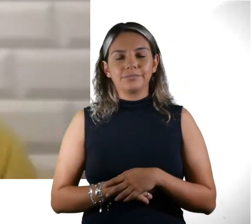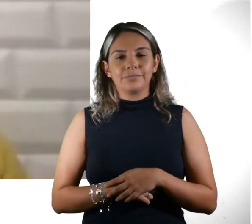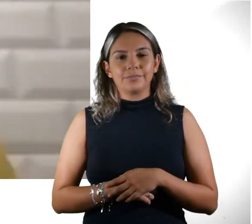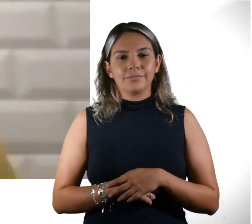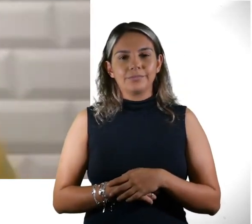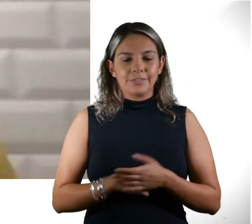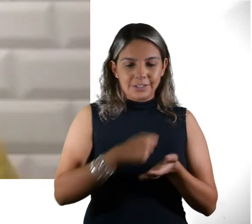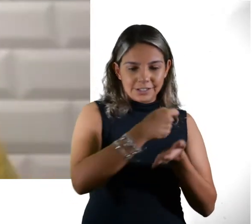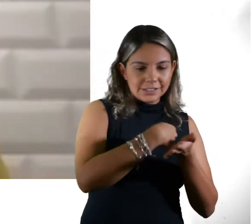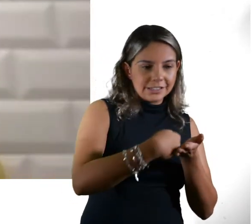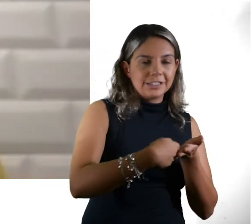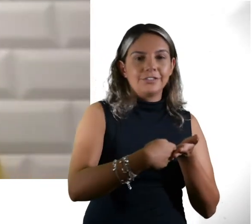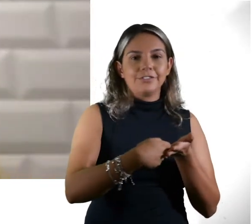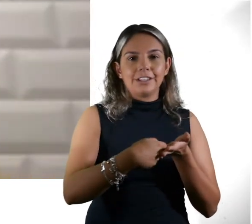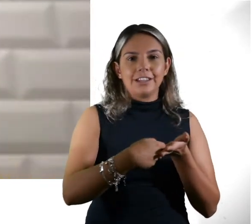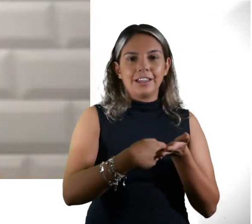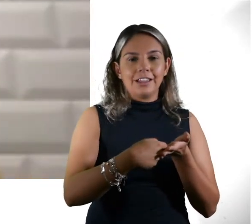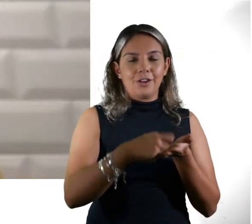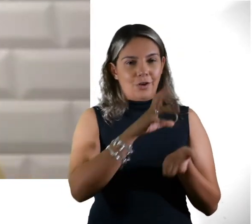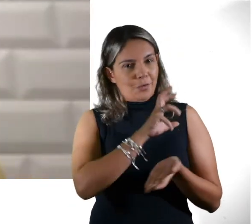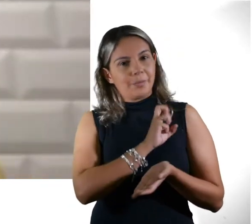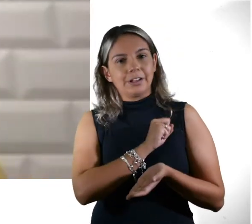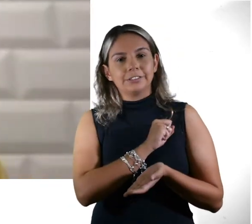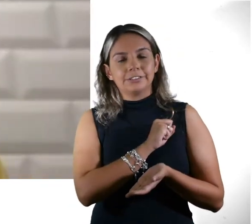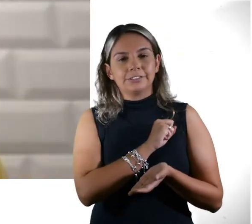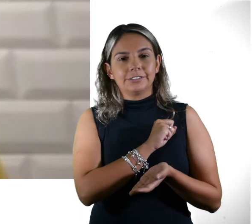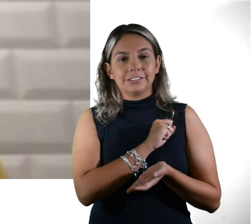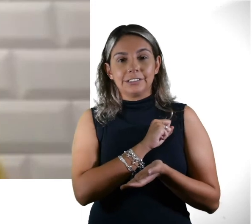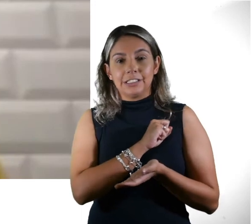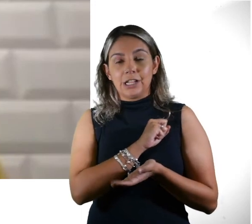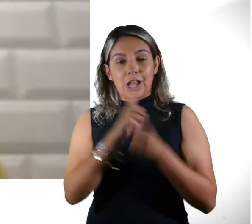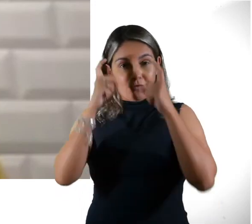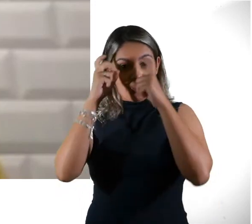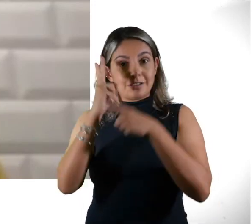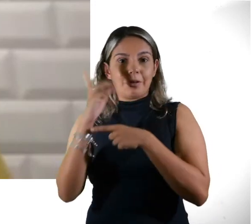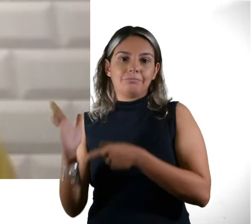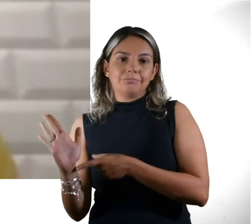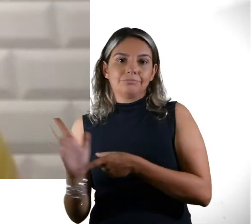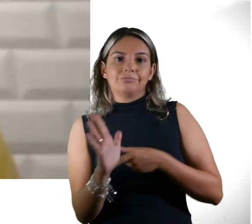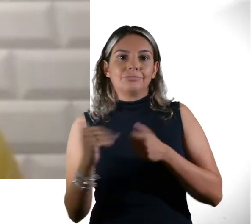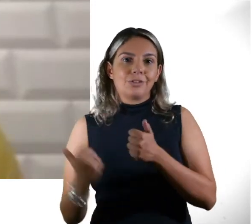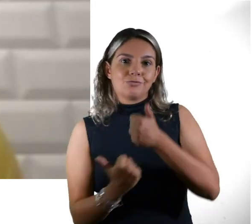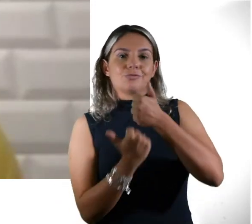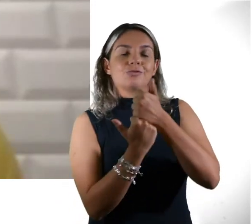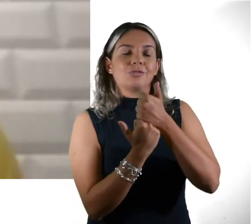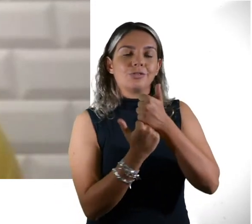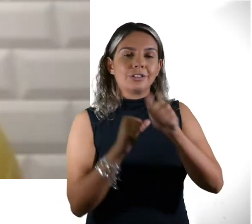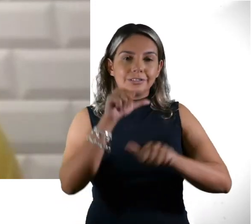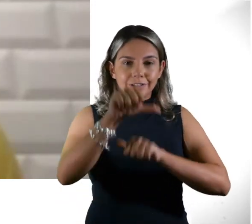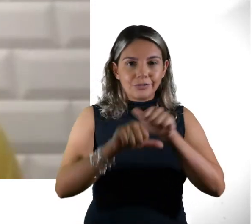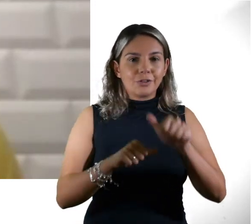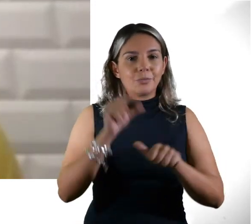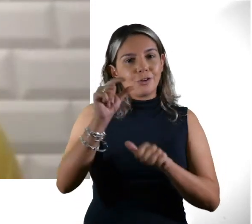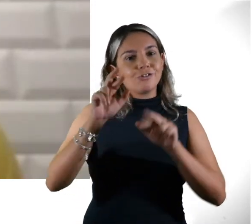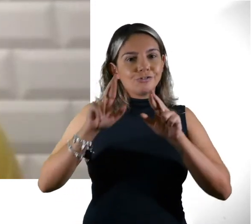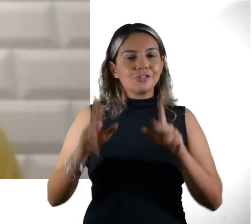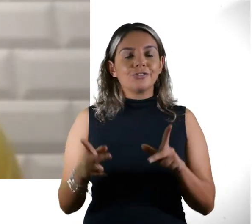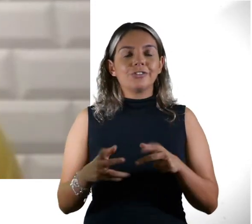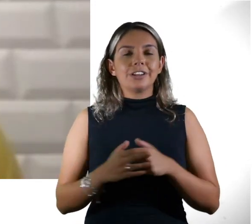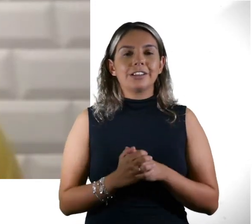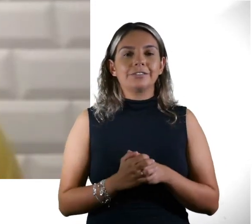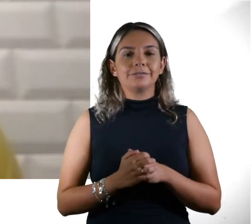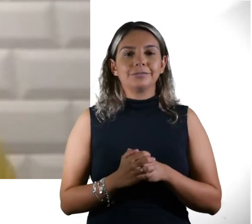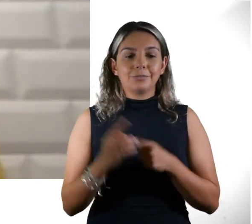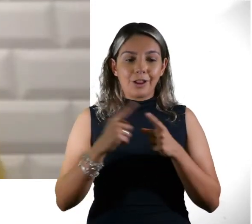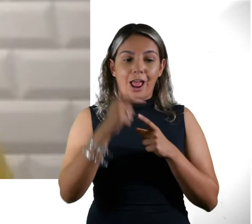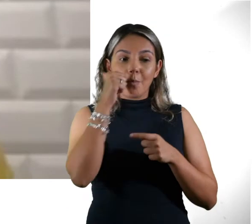enquanto escrevia os romances. Então a fotografia sempre me ajudou. Agora transformou-se numa coisa um pouco diferente, graças